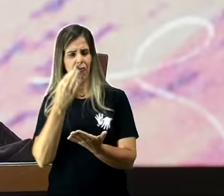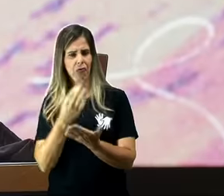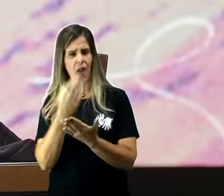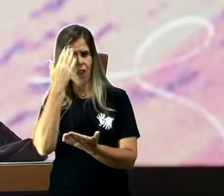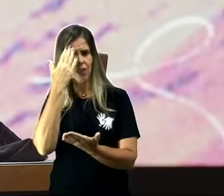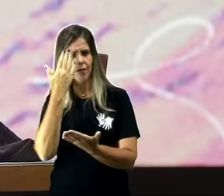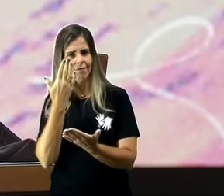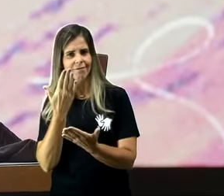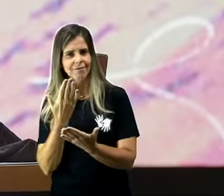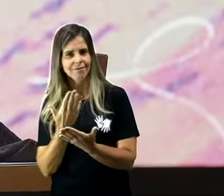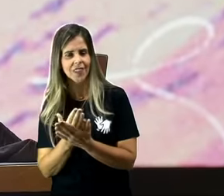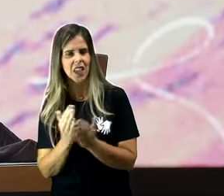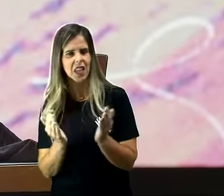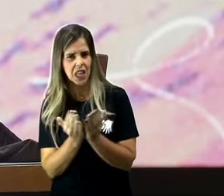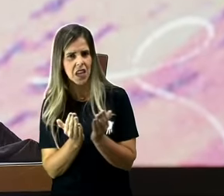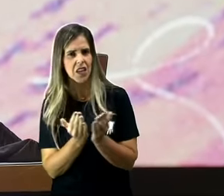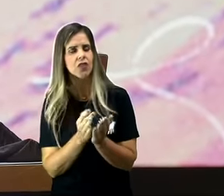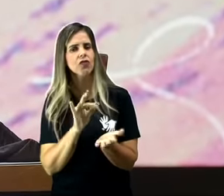mais rápido.